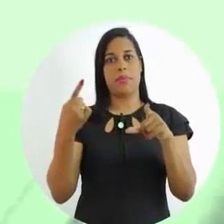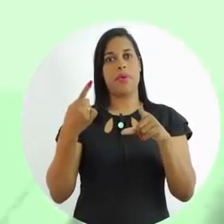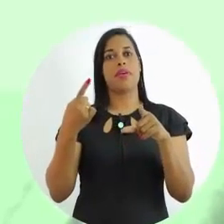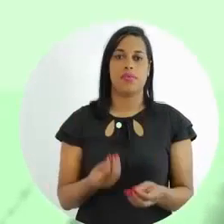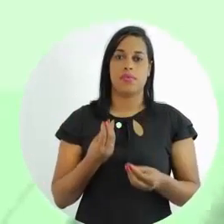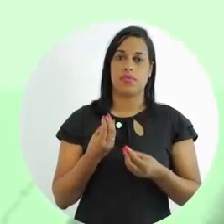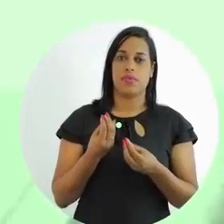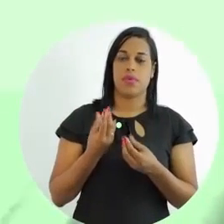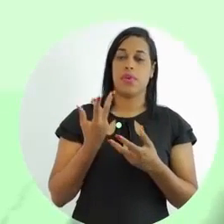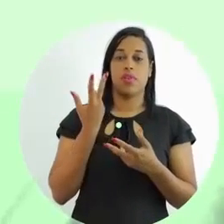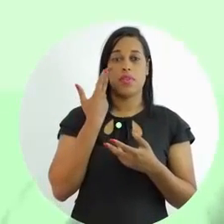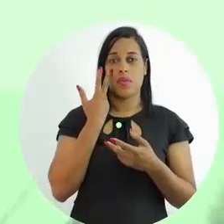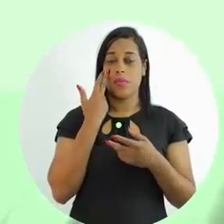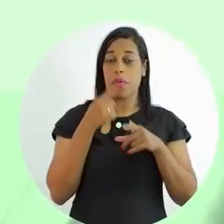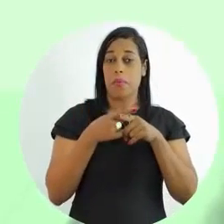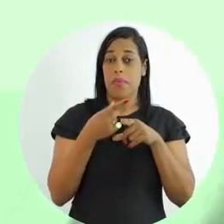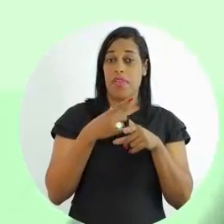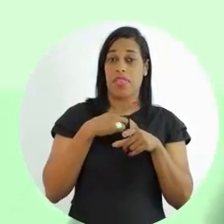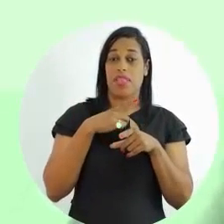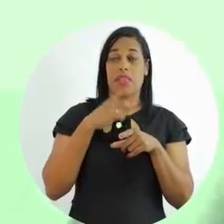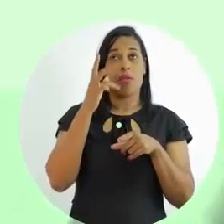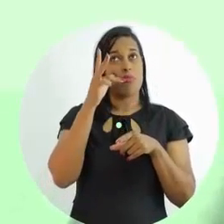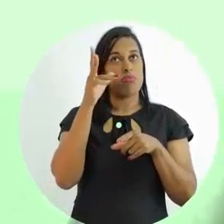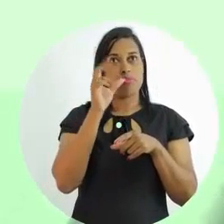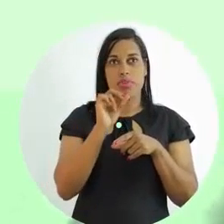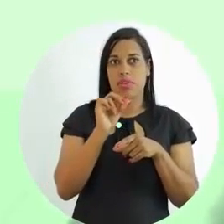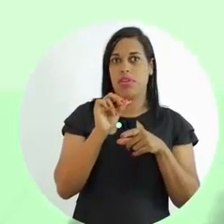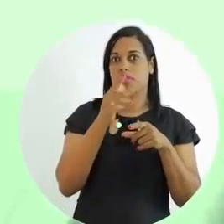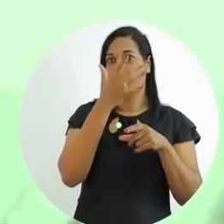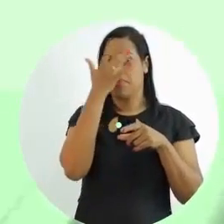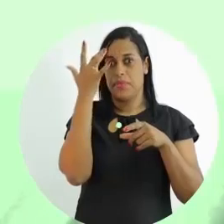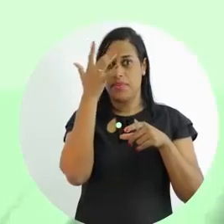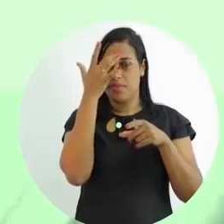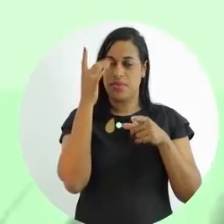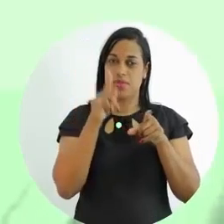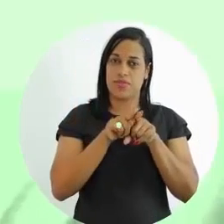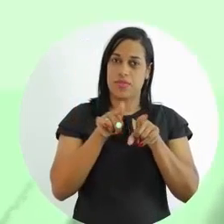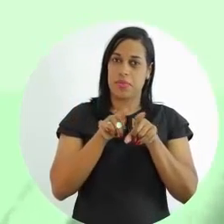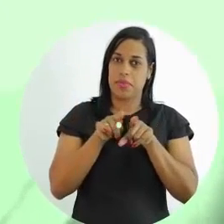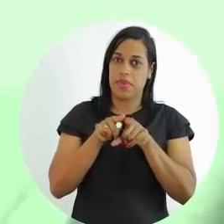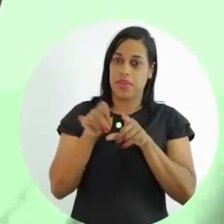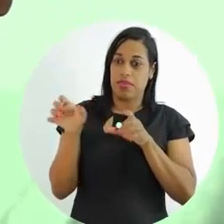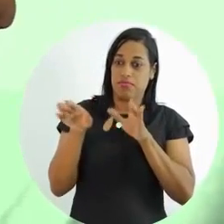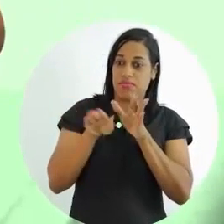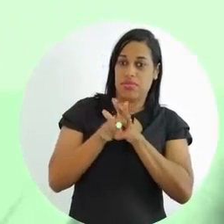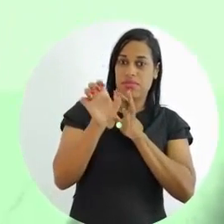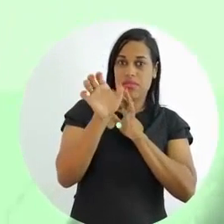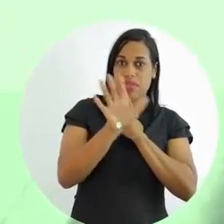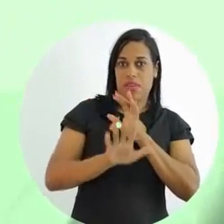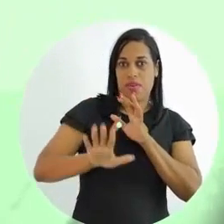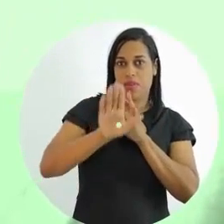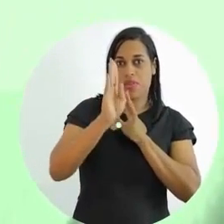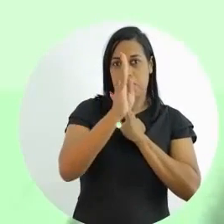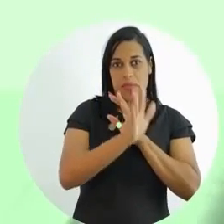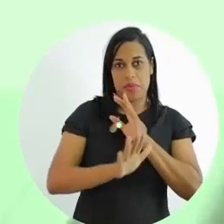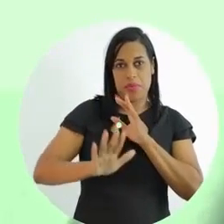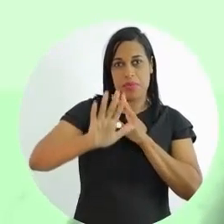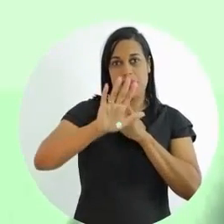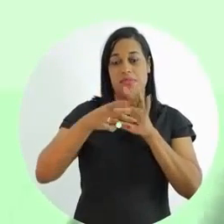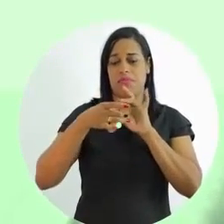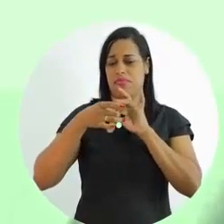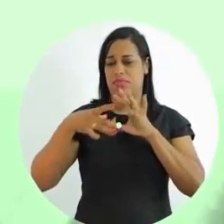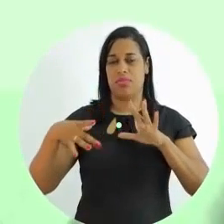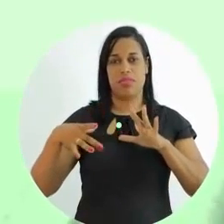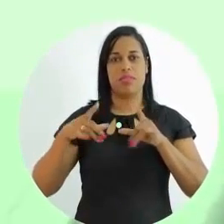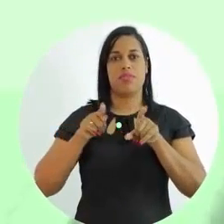financeira, econômica, mas há uma circulação de ideias e de pessoas que vêm da Europa para o Brasil de forma mais